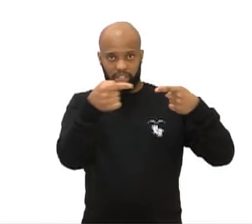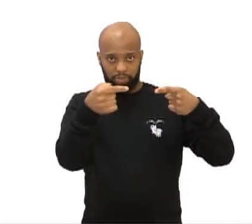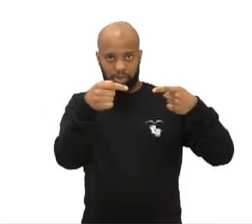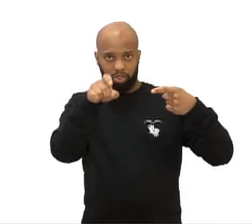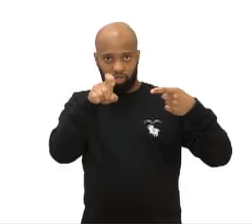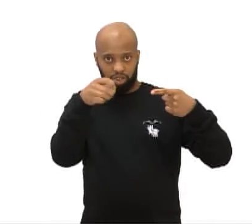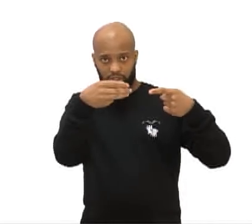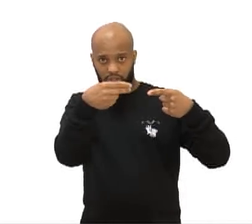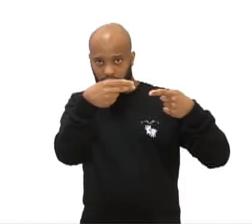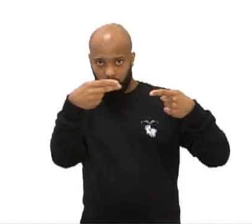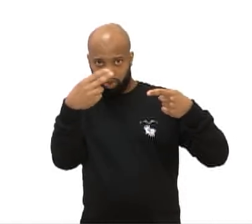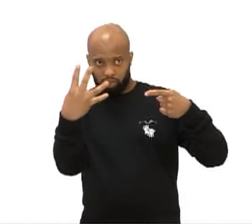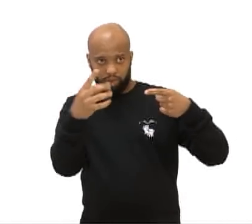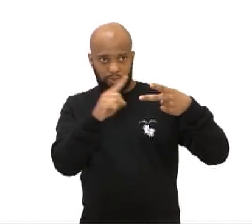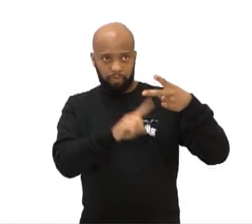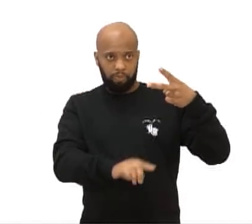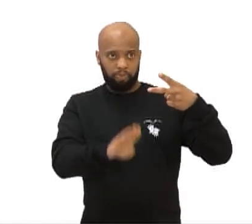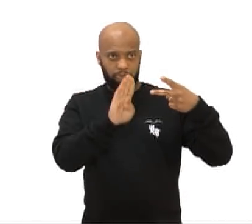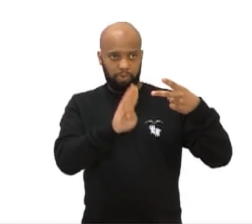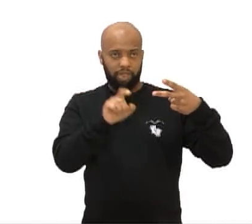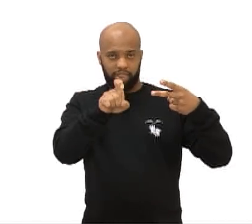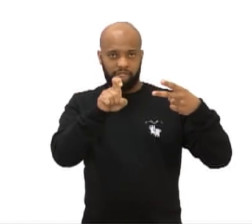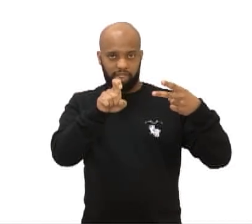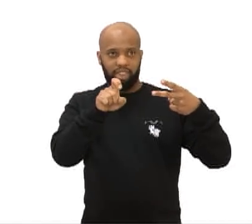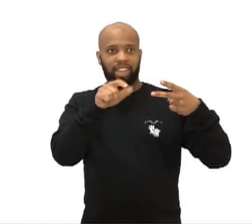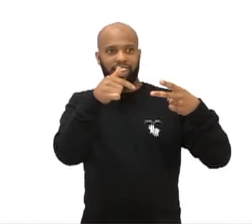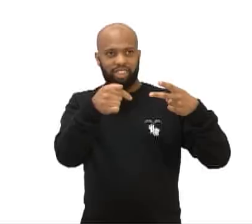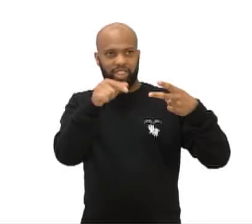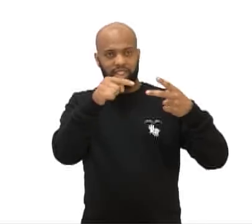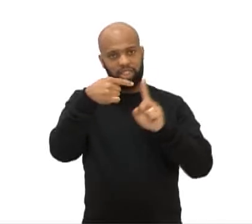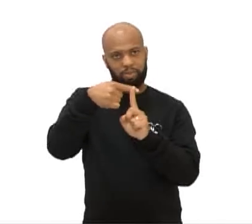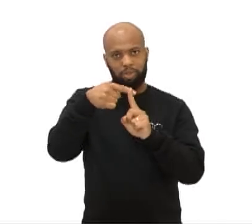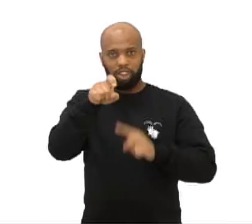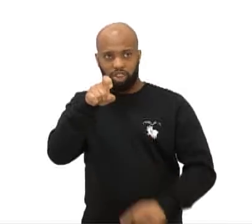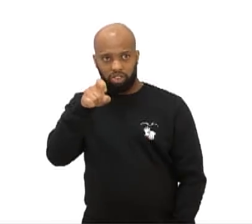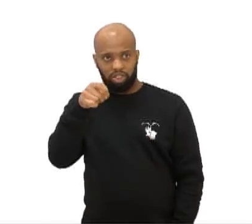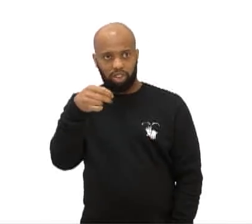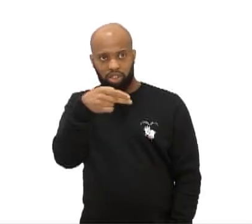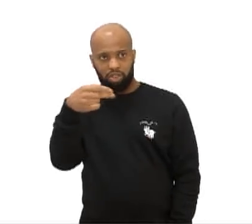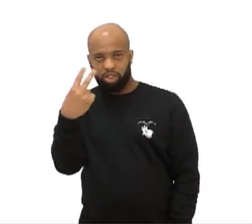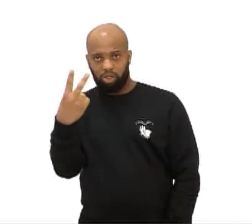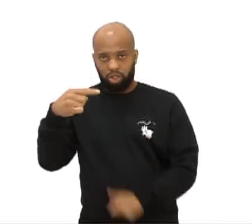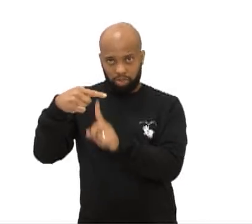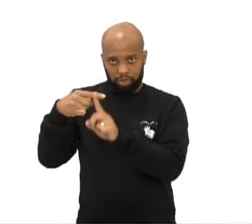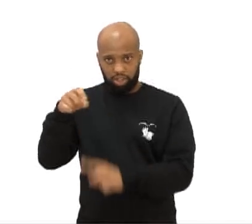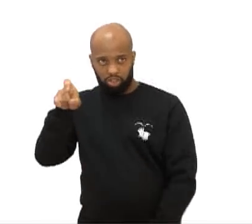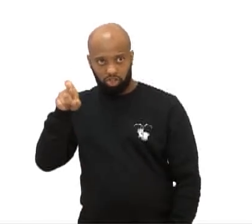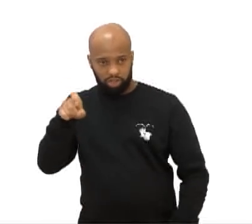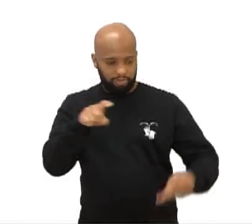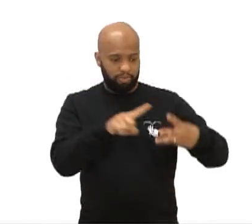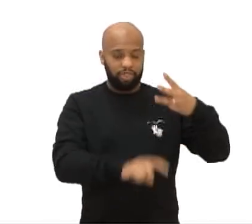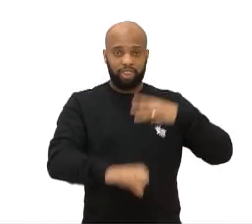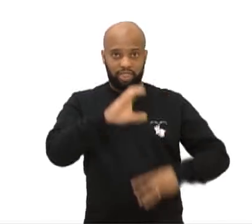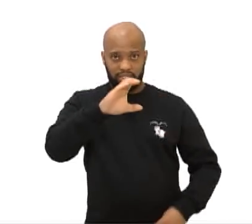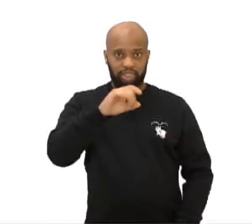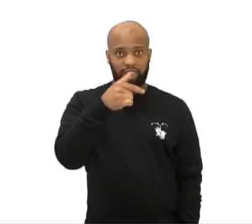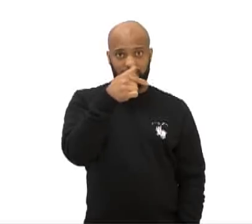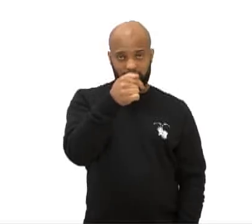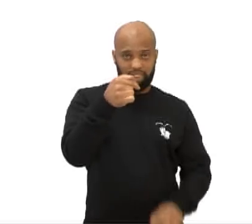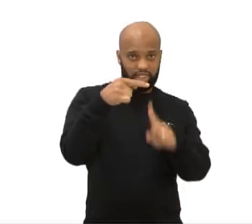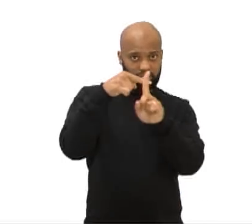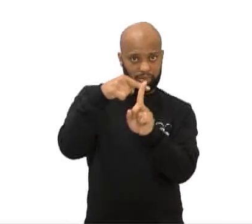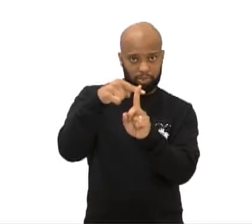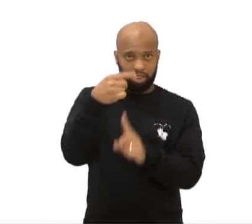menos x igual a 4. Letra B, 7 mais x igual a 2 mais x. Letra C, 7